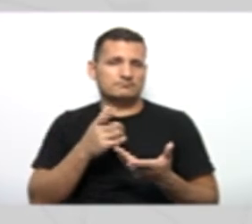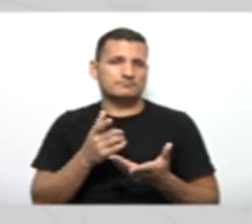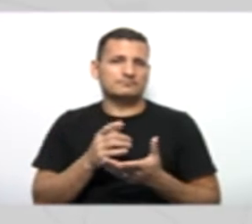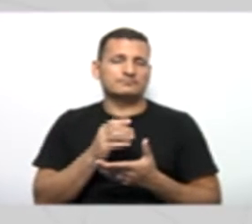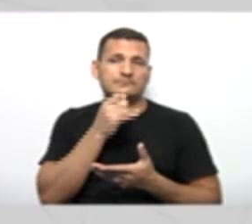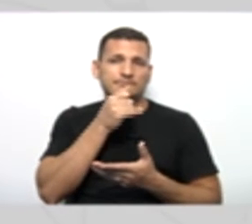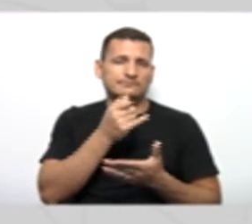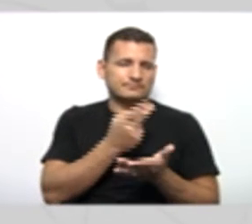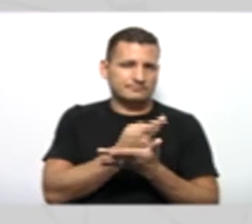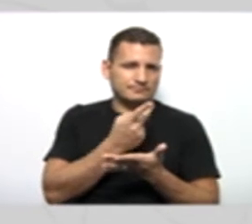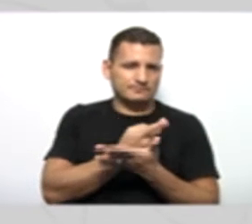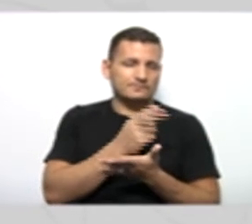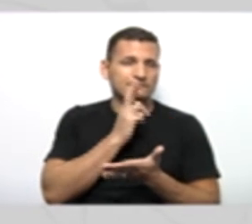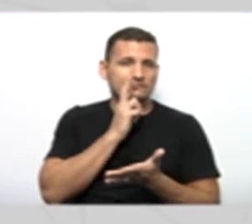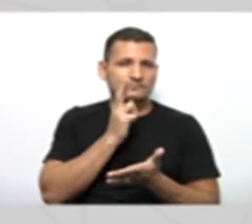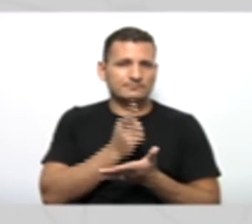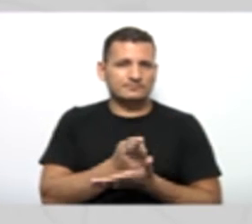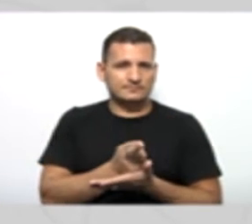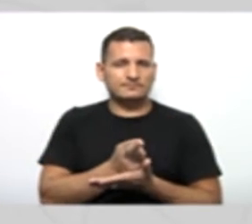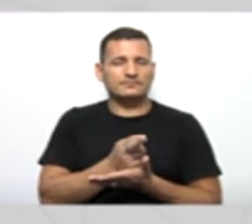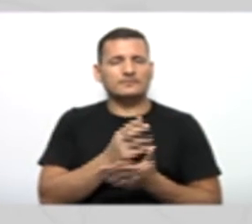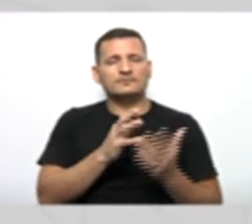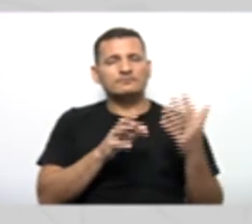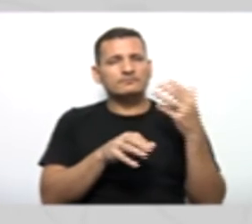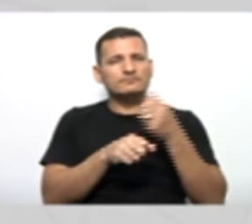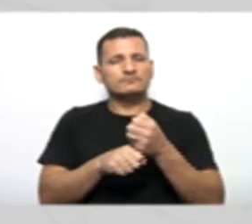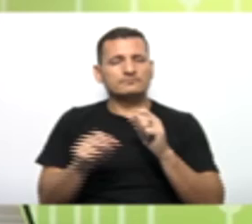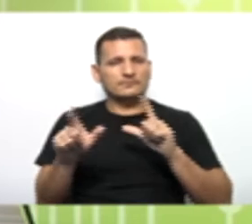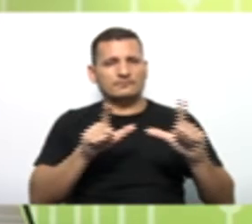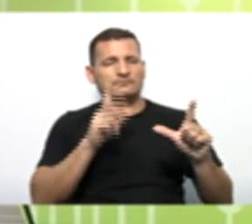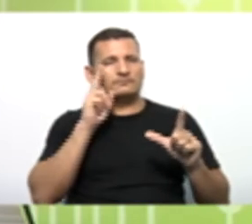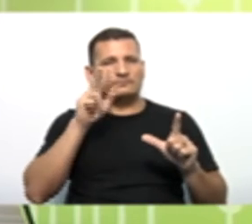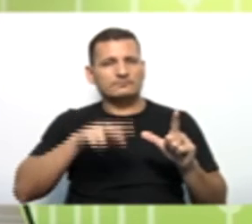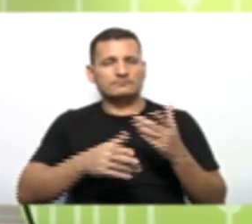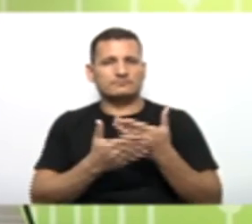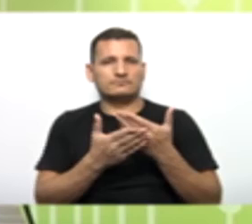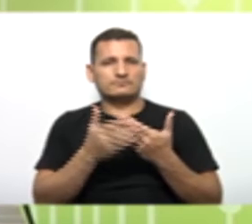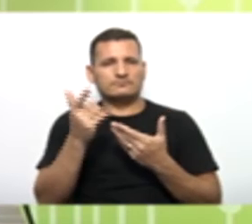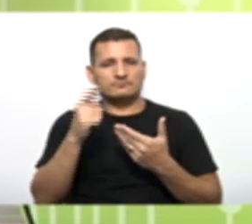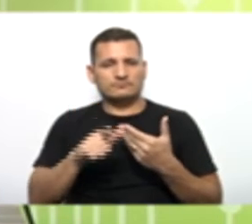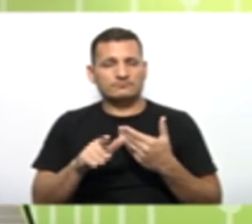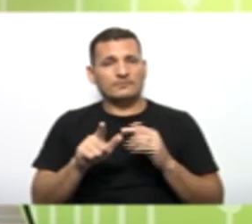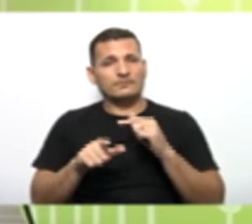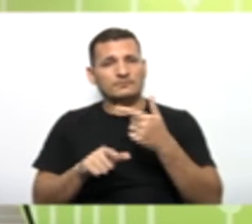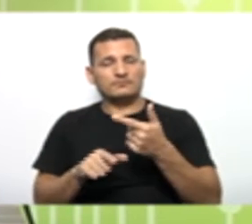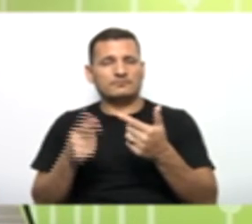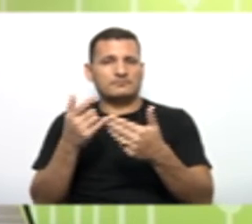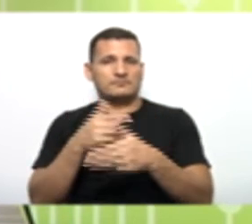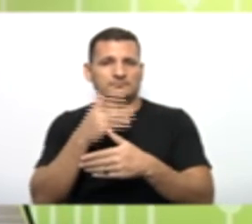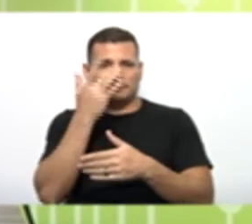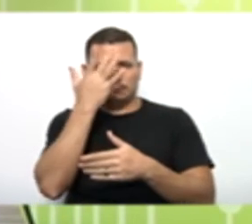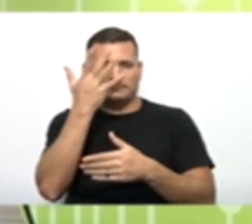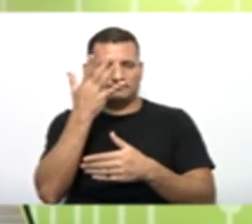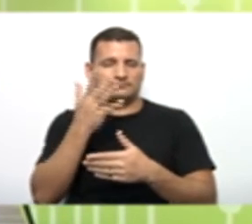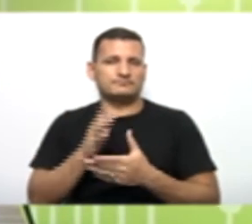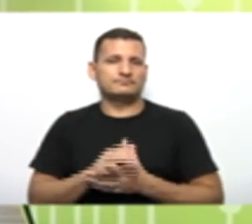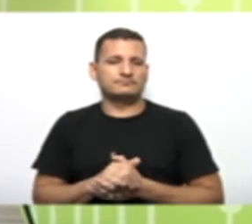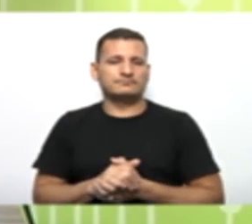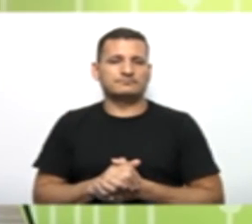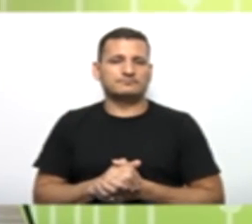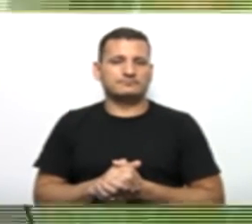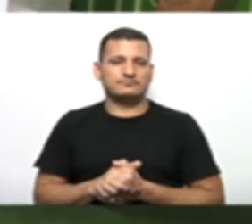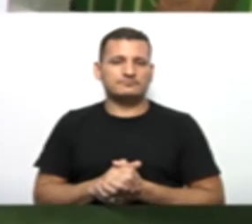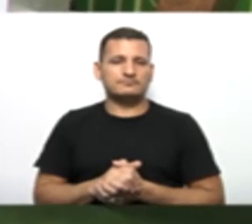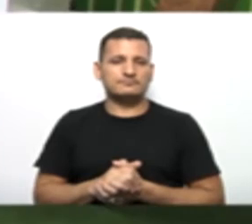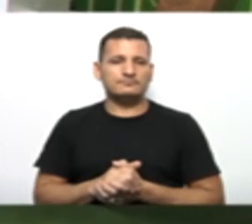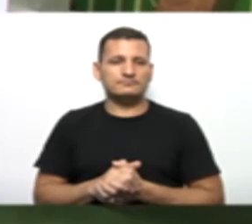que erraram, revisam esses slides para vocês terem mais facilidade na hora da avaliação. Né,